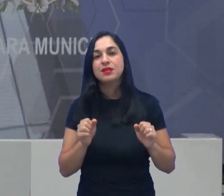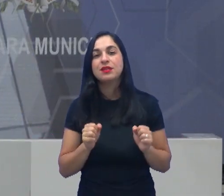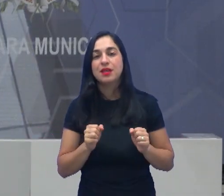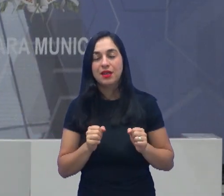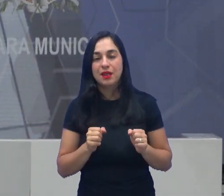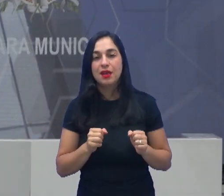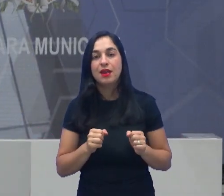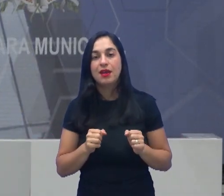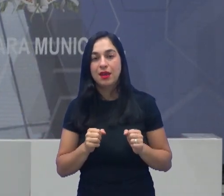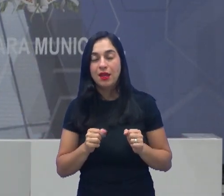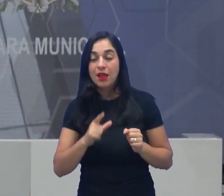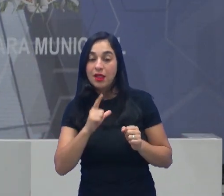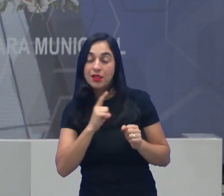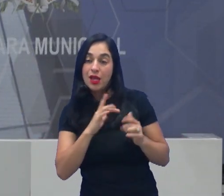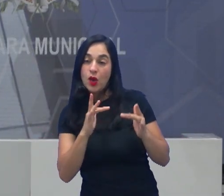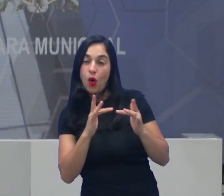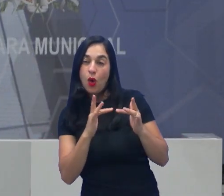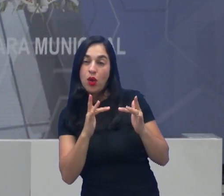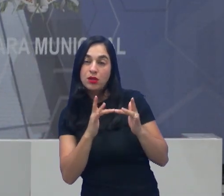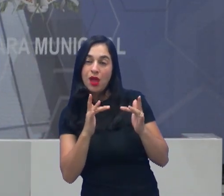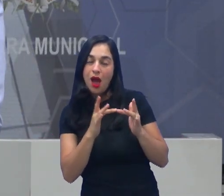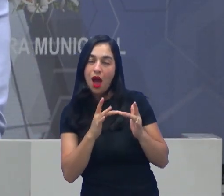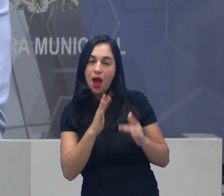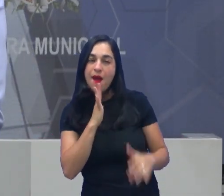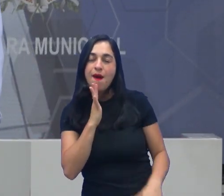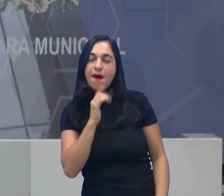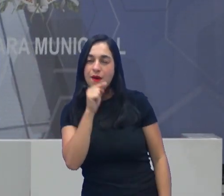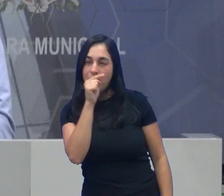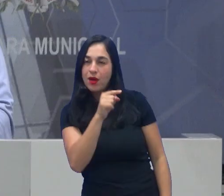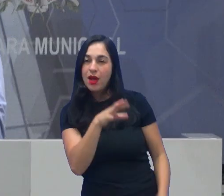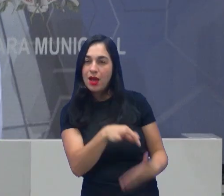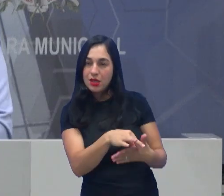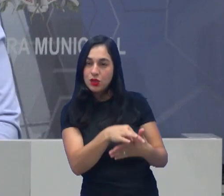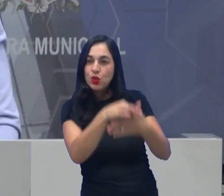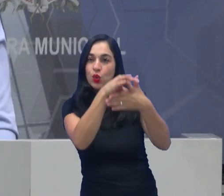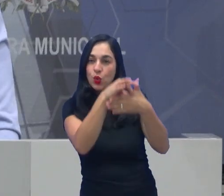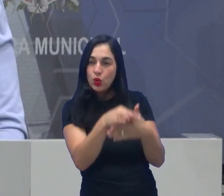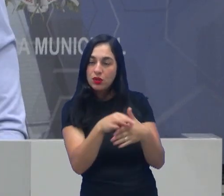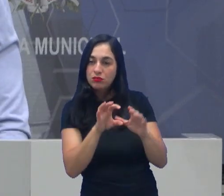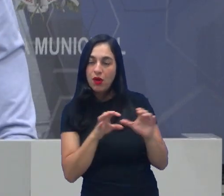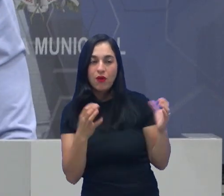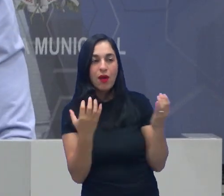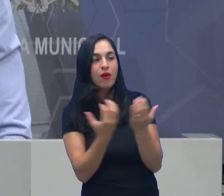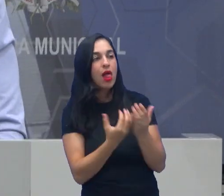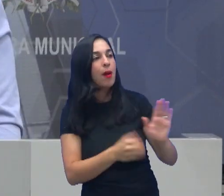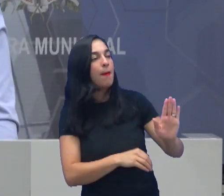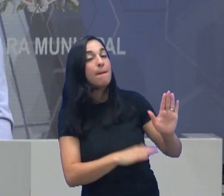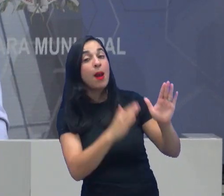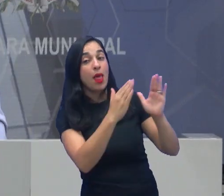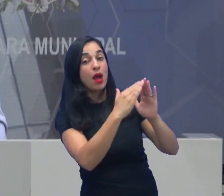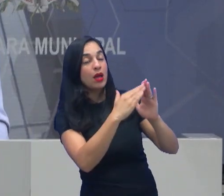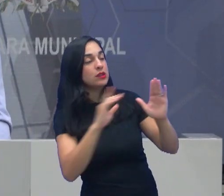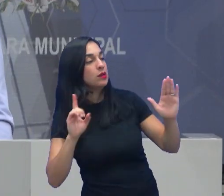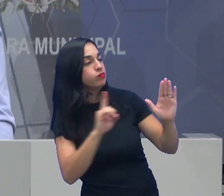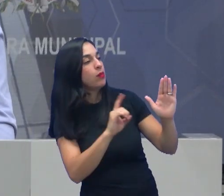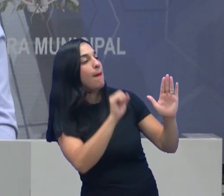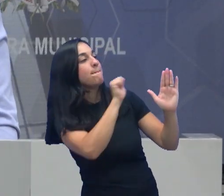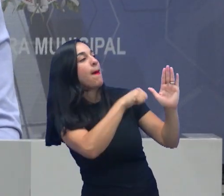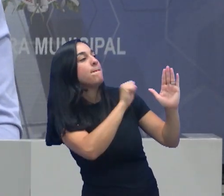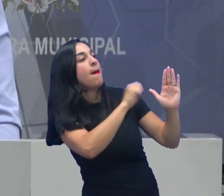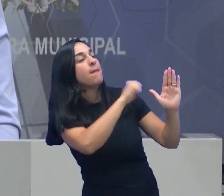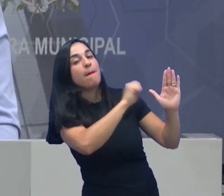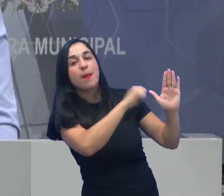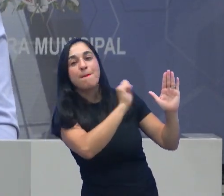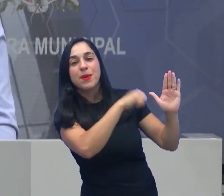o contato, ou até mesmo conhecendo a moradia do líder comunitário, batendo na porta do líder comunitário, e esse